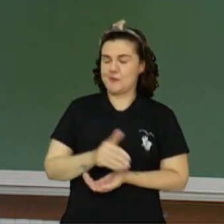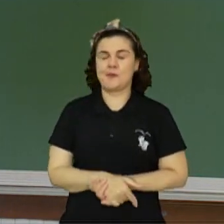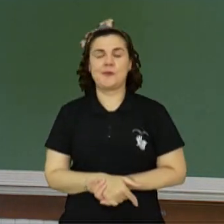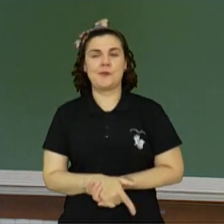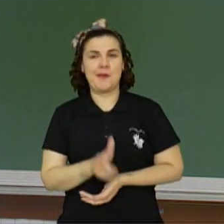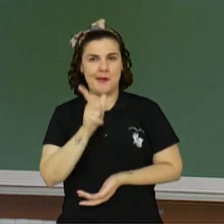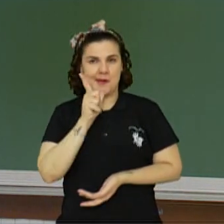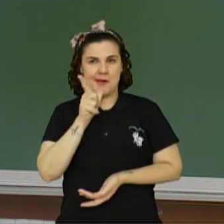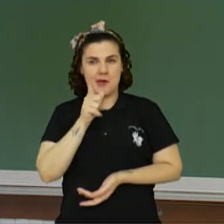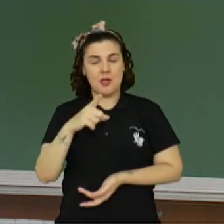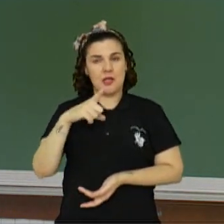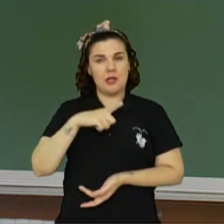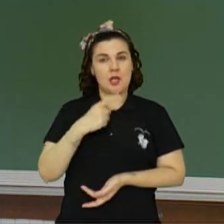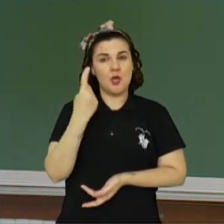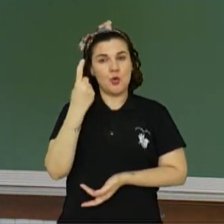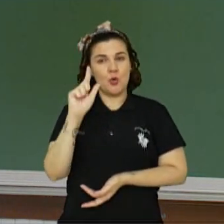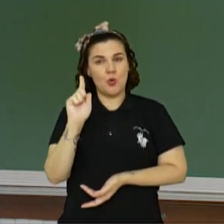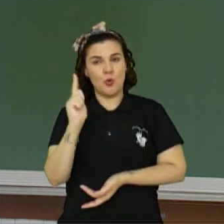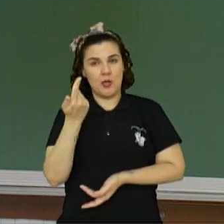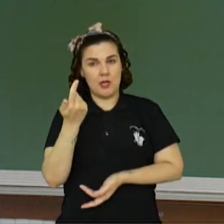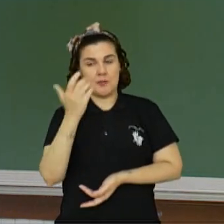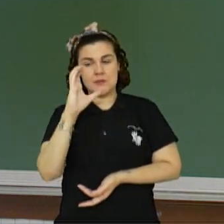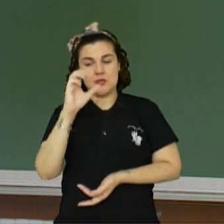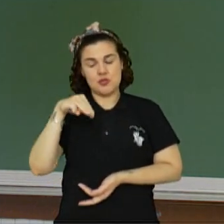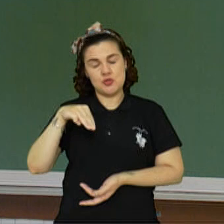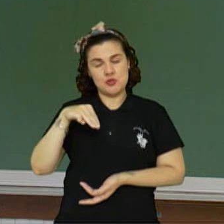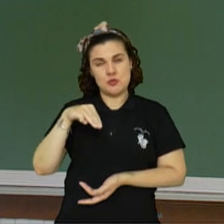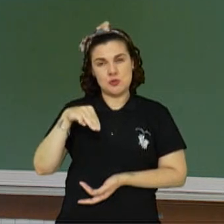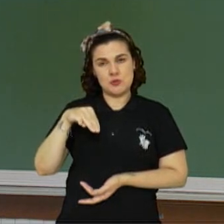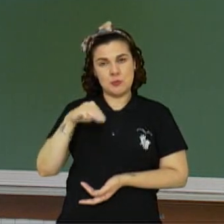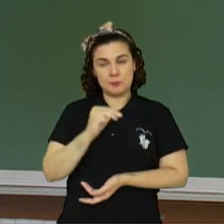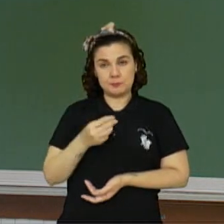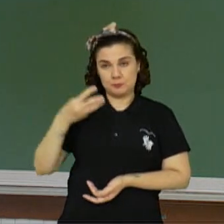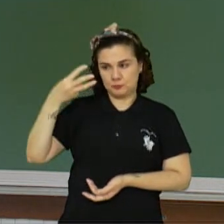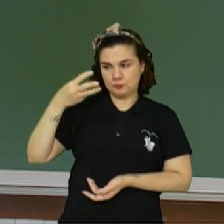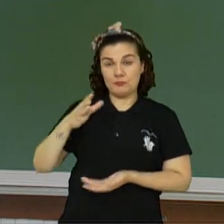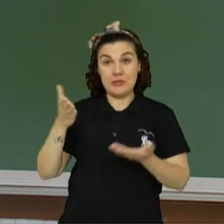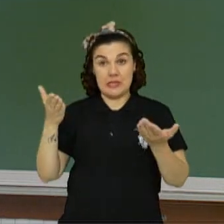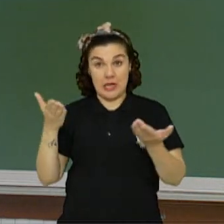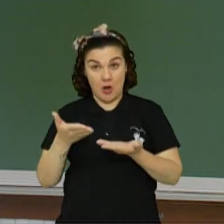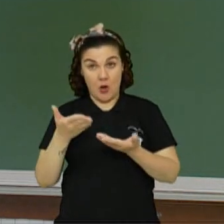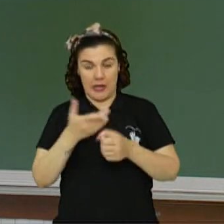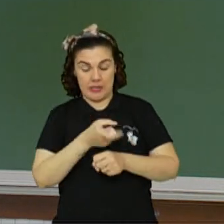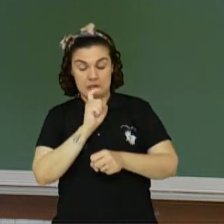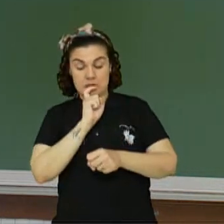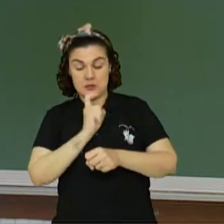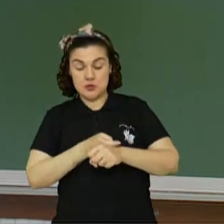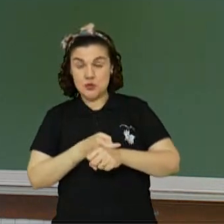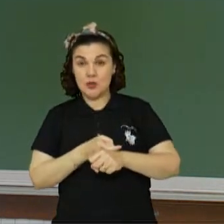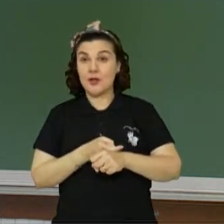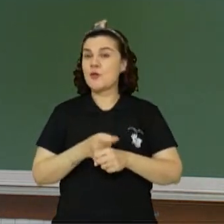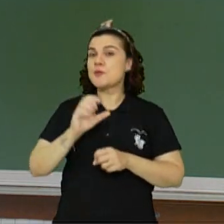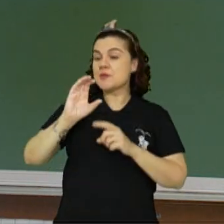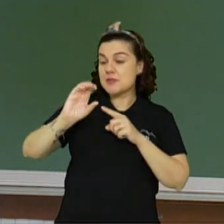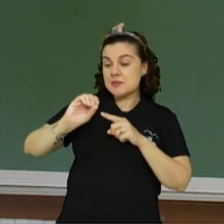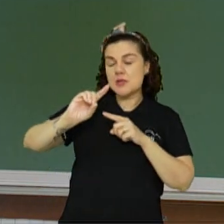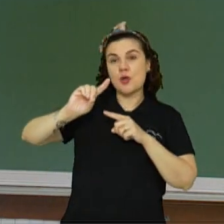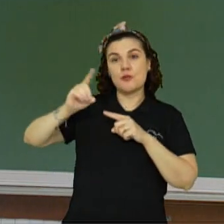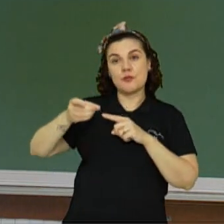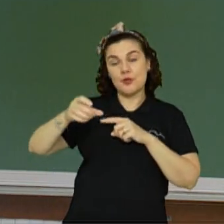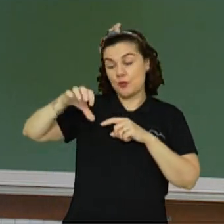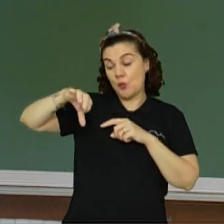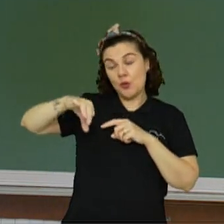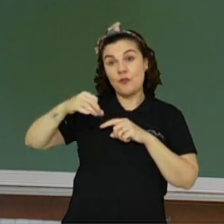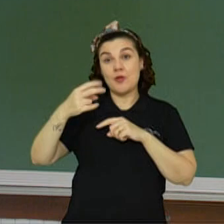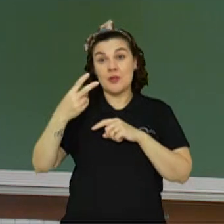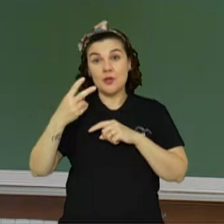tem cerca de 1 grama por centímetros cúbicos, né? Agora, ela no estado sólido, ela possui